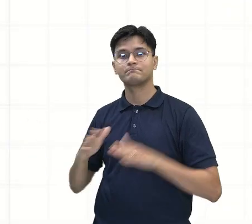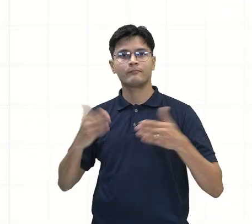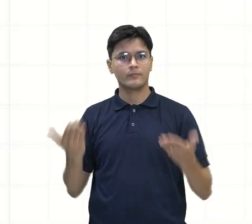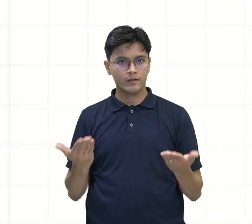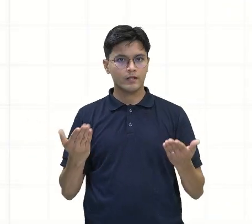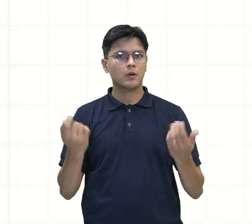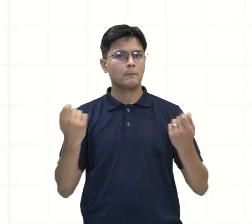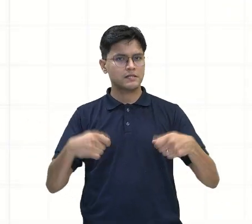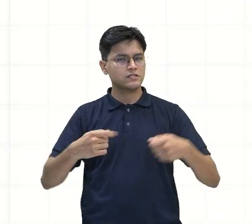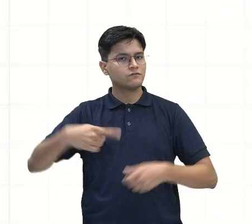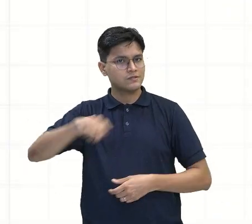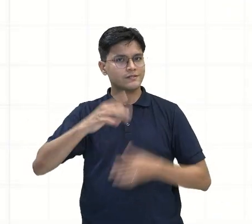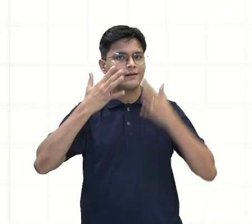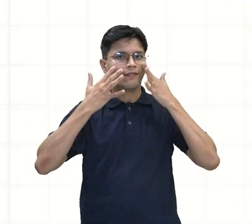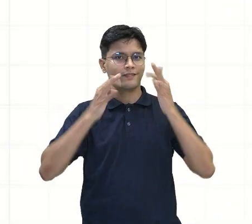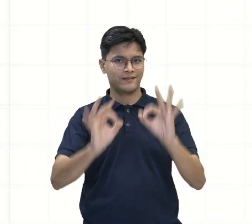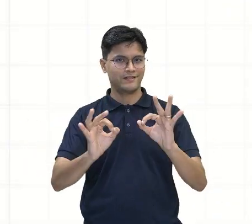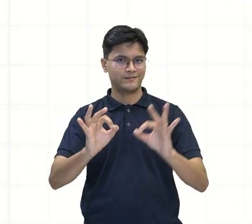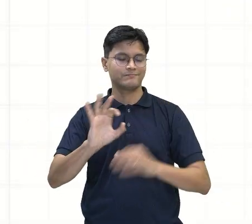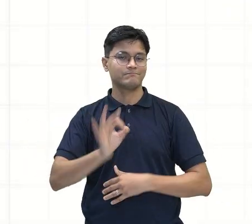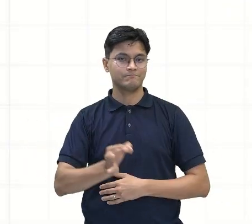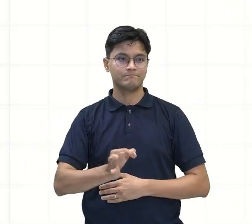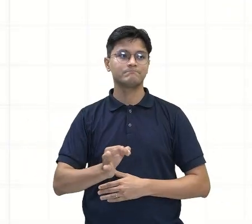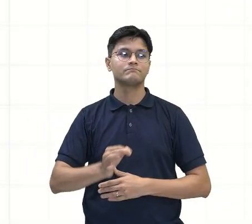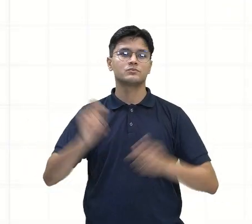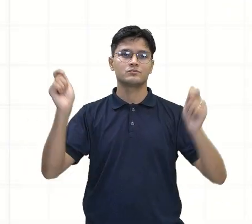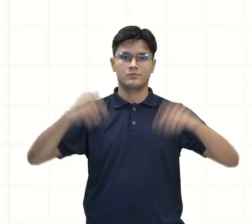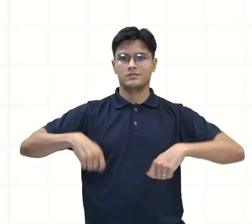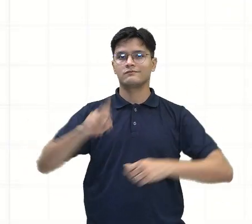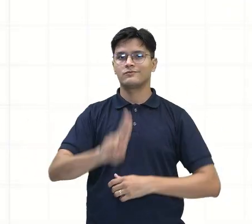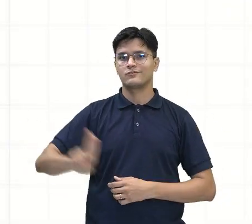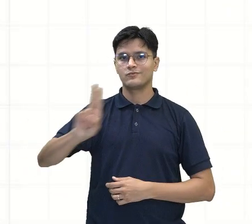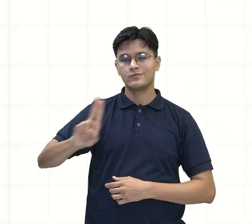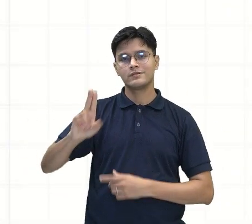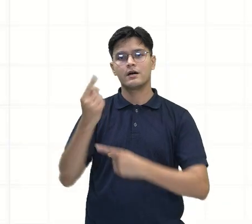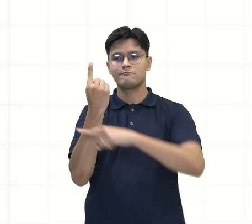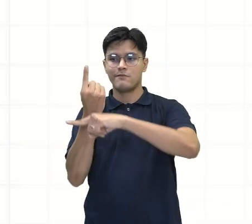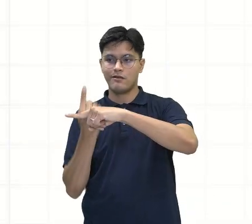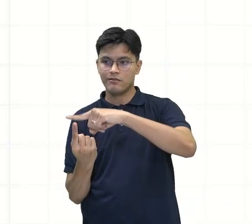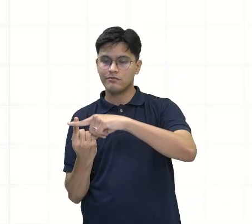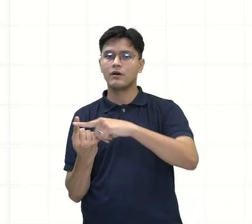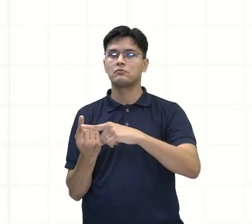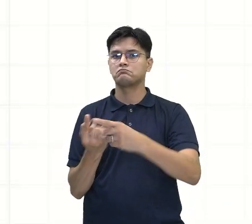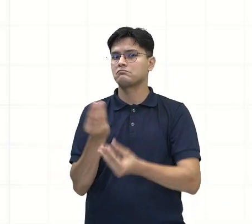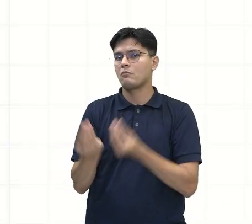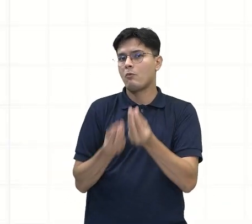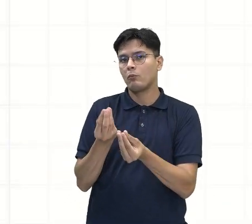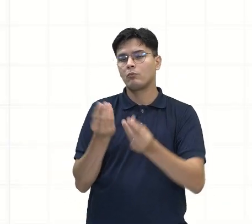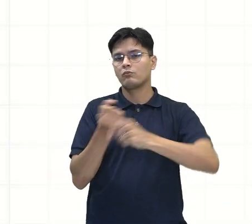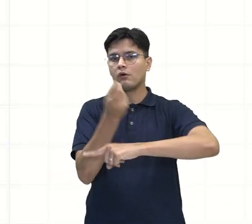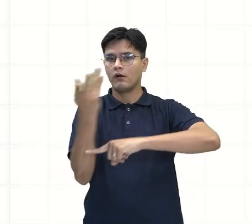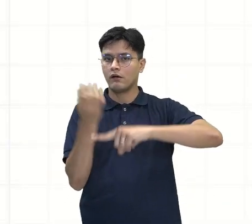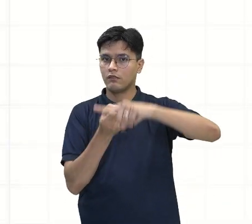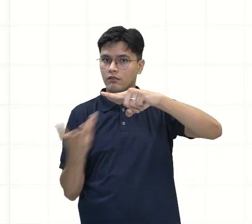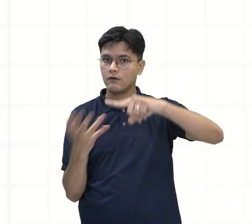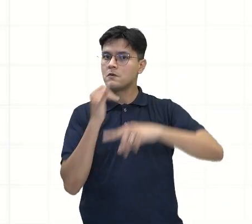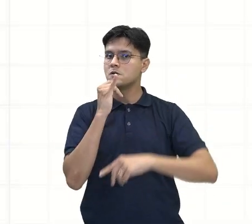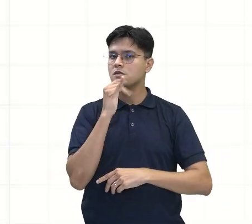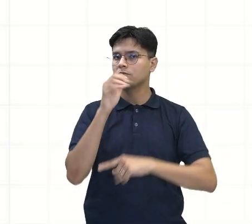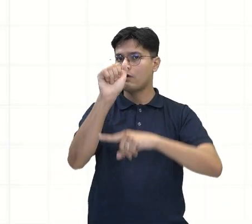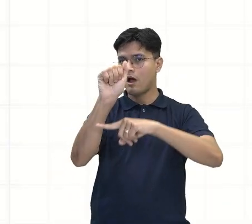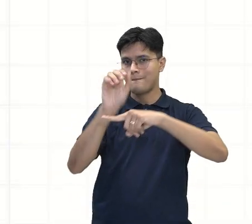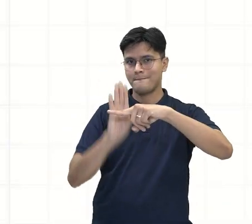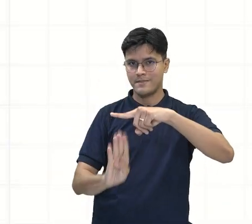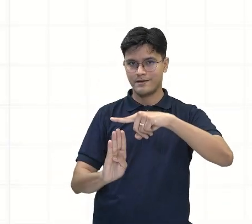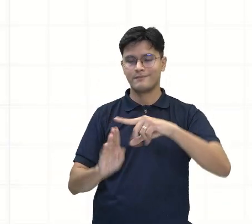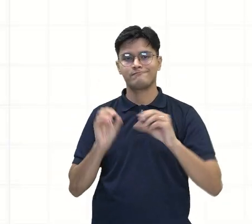sempre atentos, tá? A gente pode usar a razão na forma de fração, que é como vocês estão vendo aí, ó, A sobre B,